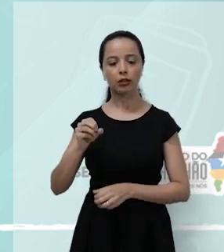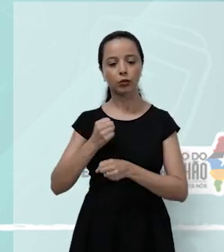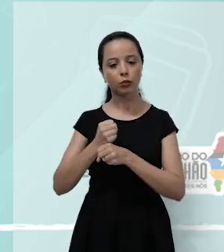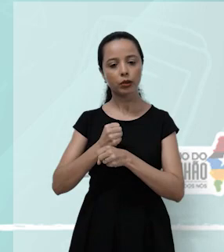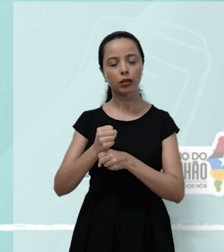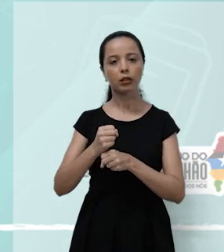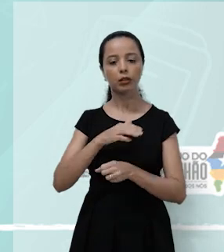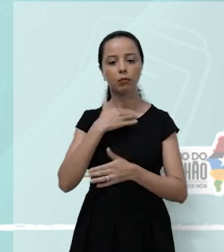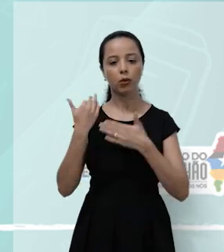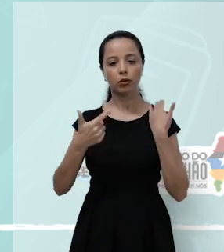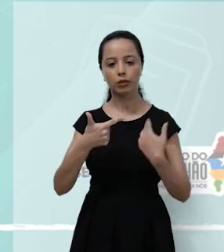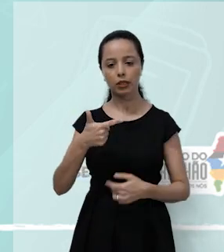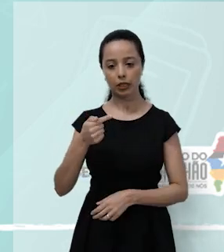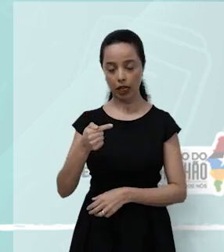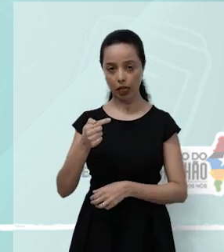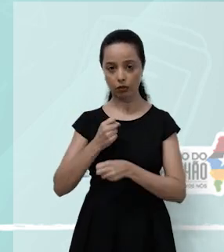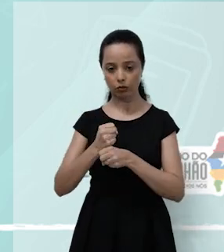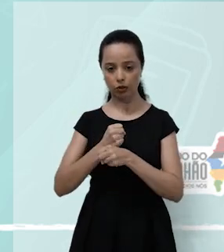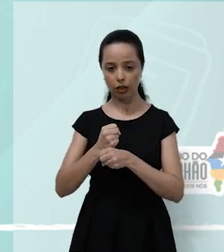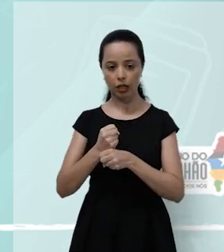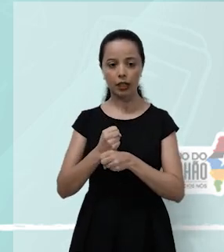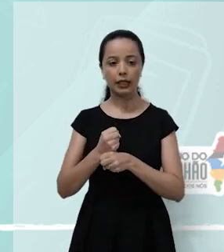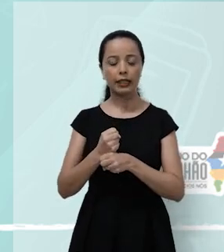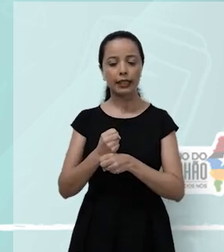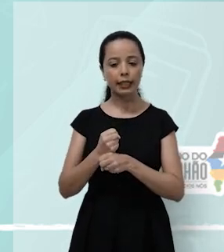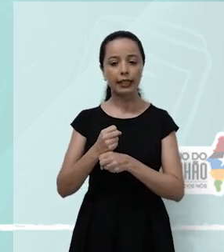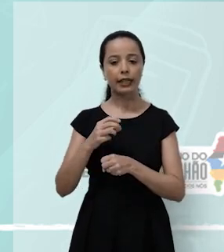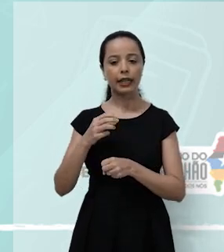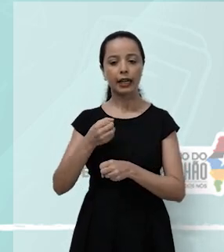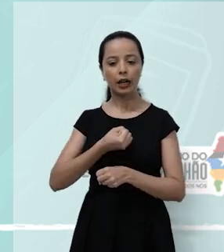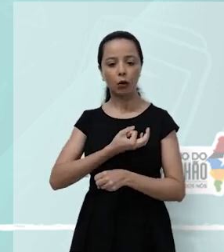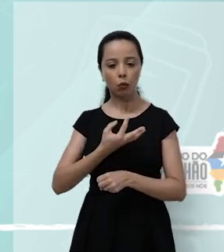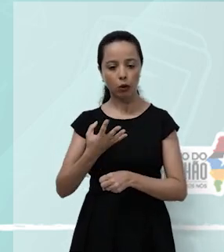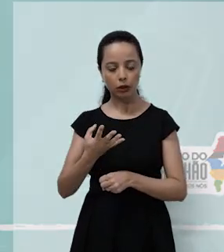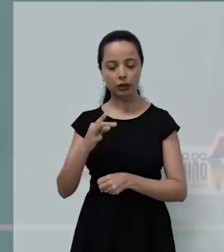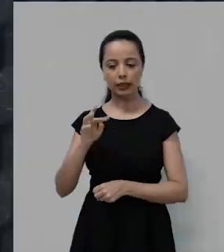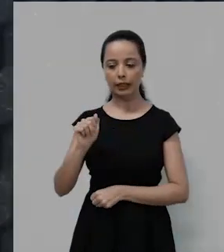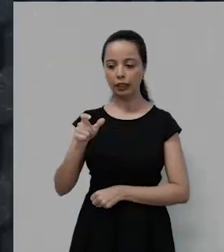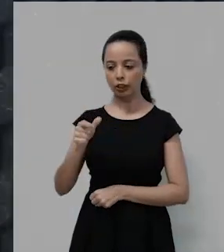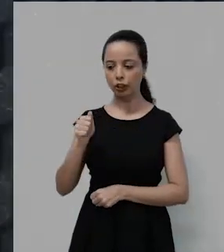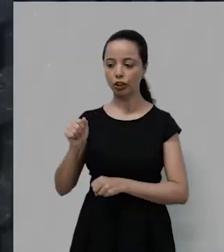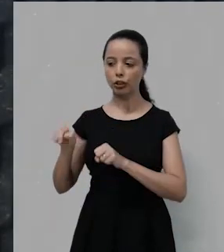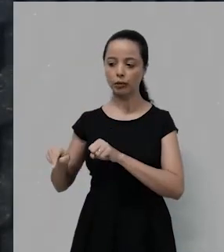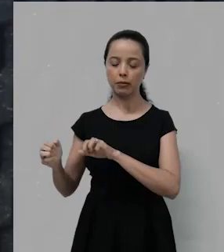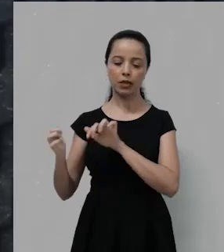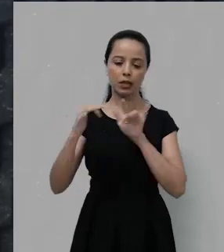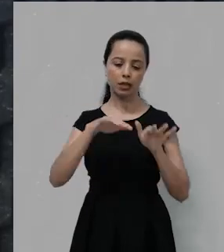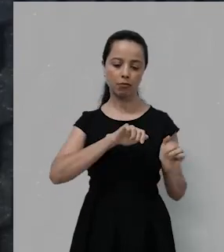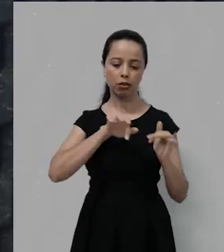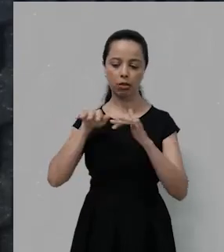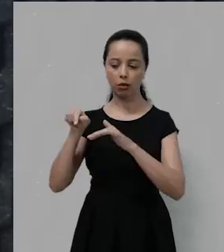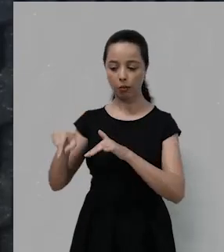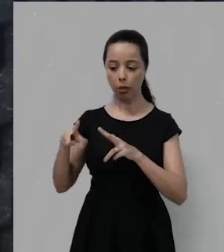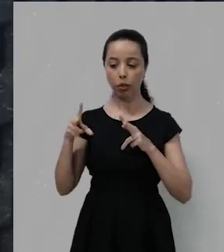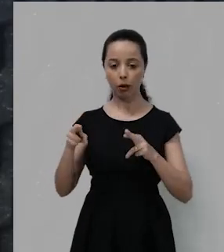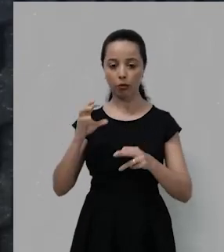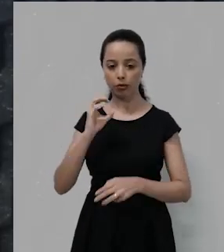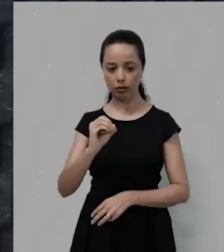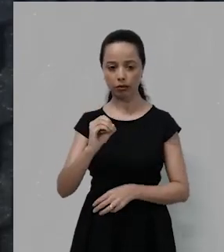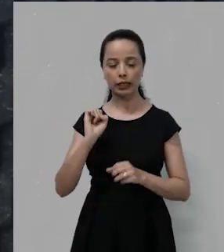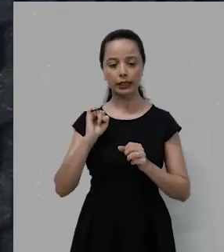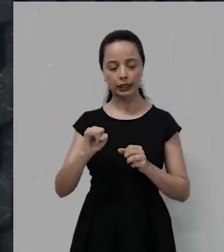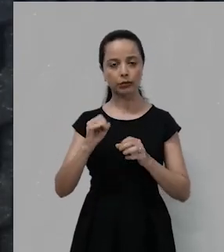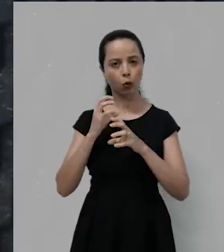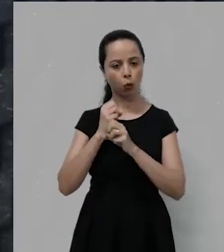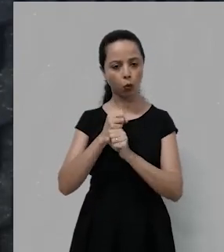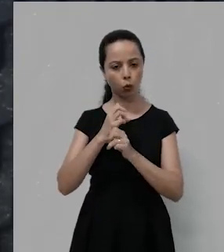de imigração e emigração iguais a zero. Então, se a gente for fazer os cálculos aqui, ó, a taxa de natalidade menos a